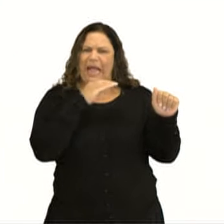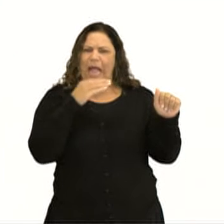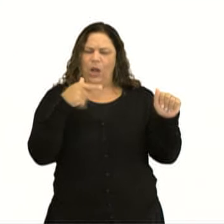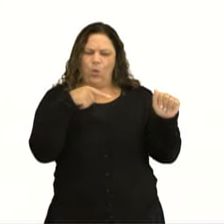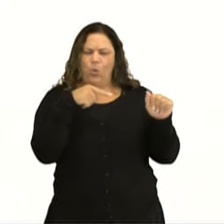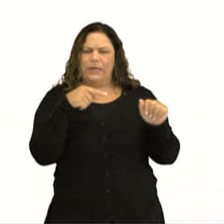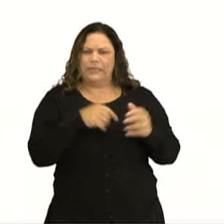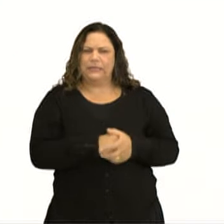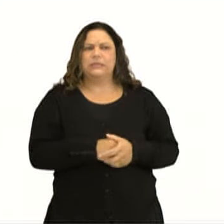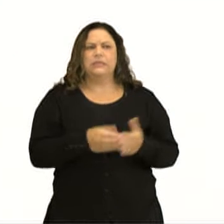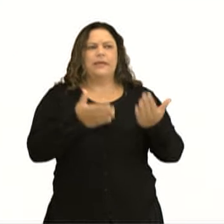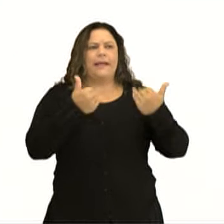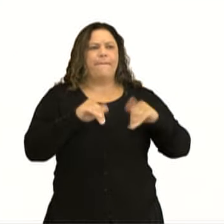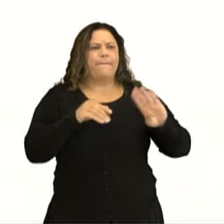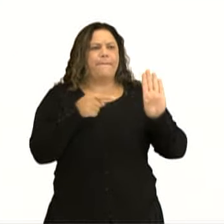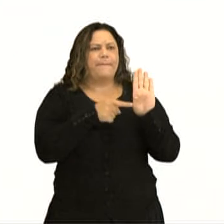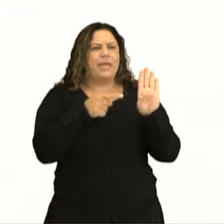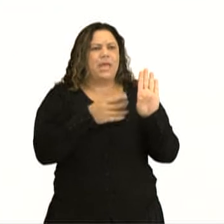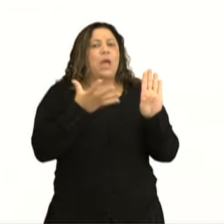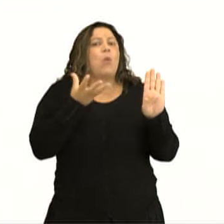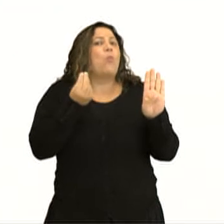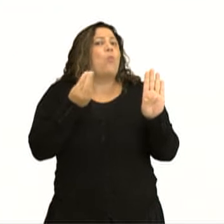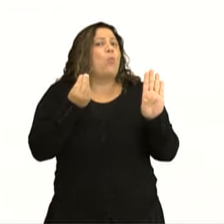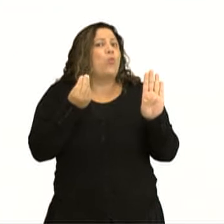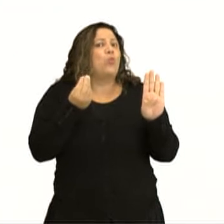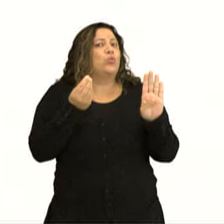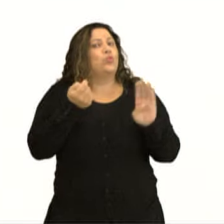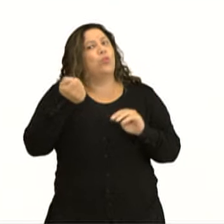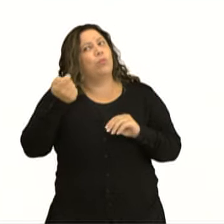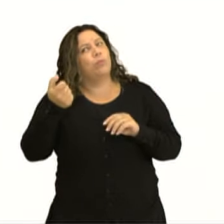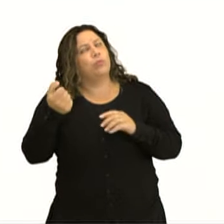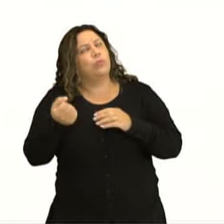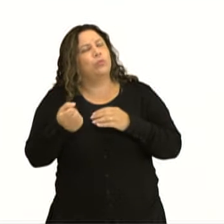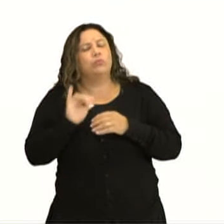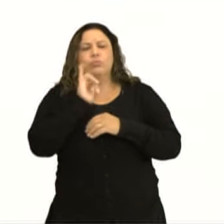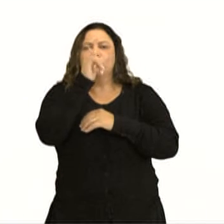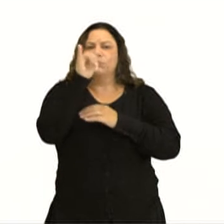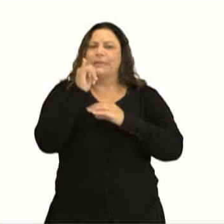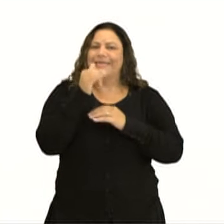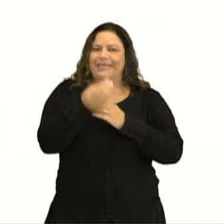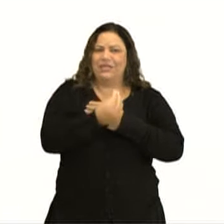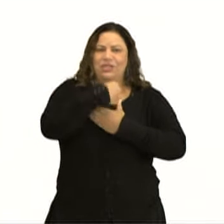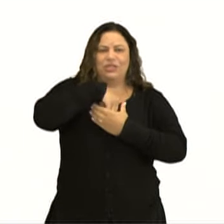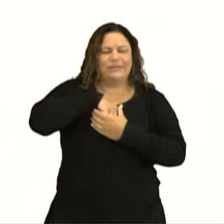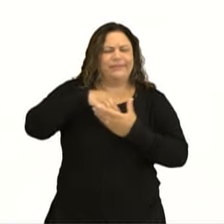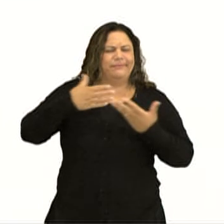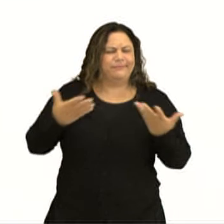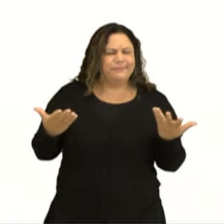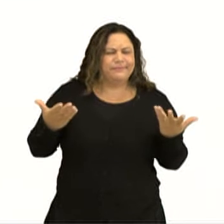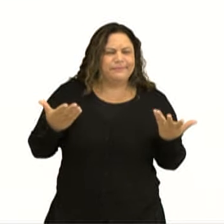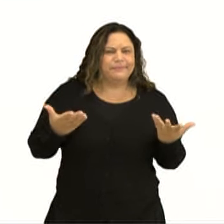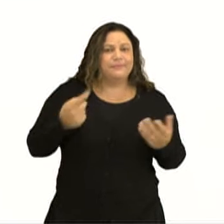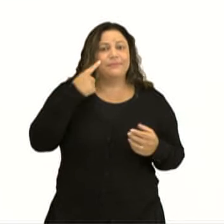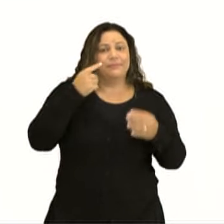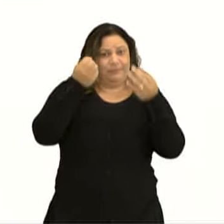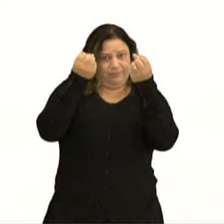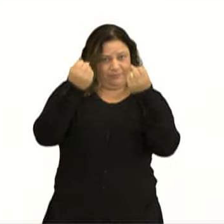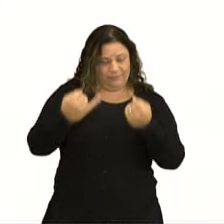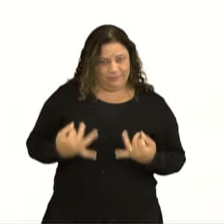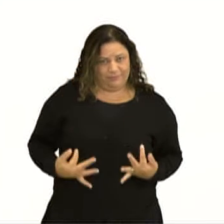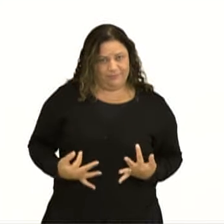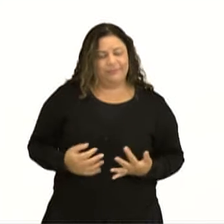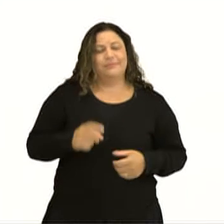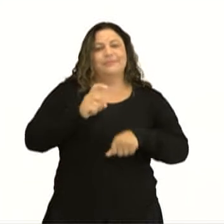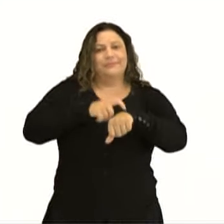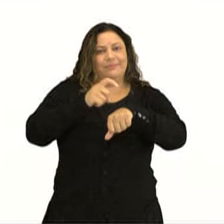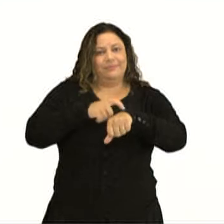B. Existe muito ou pouca energia interna? Também justifique. Vou te dar um tempo e eu espero que você acerte esse